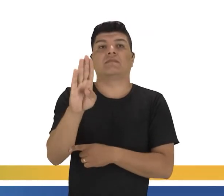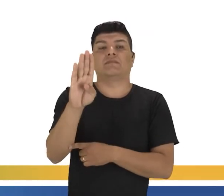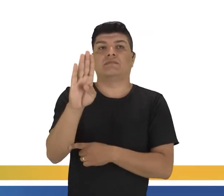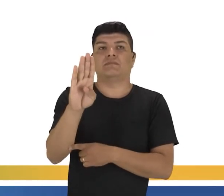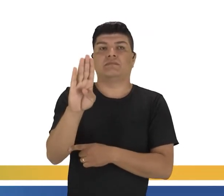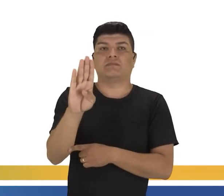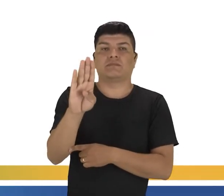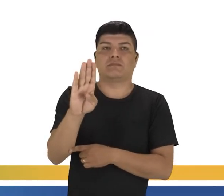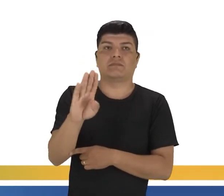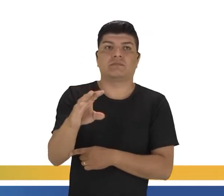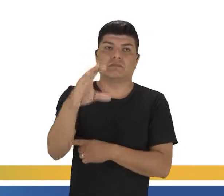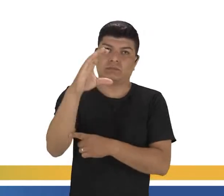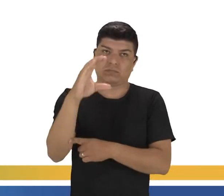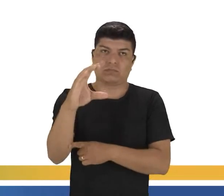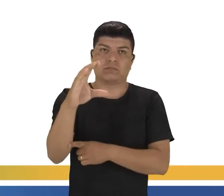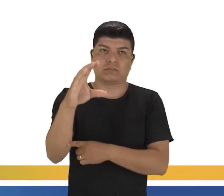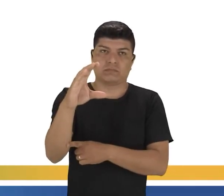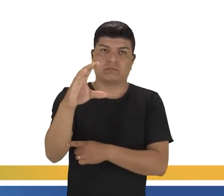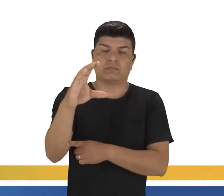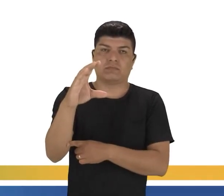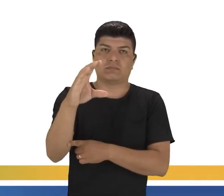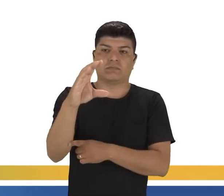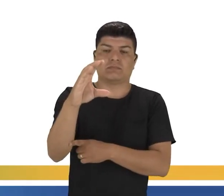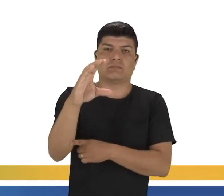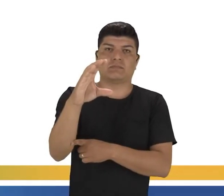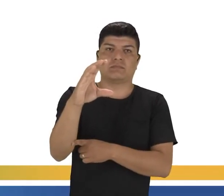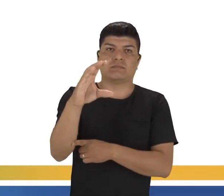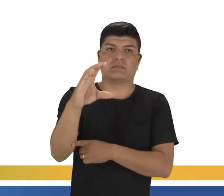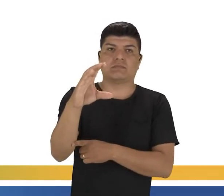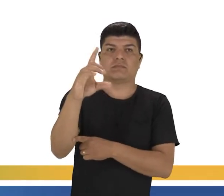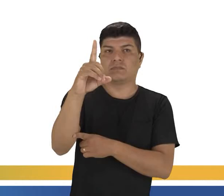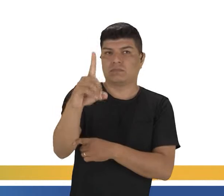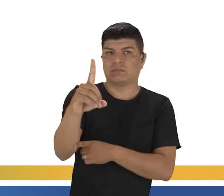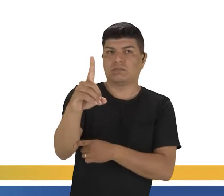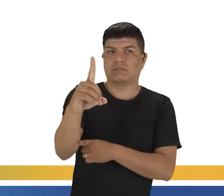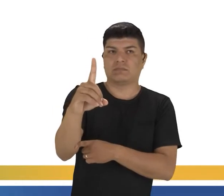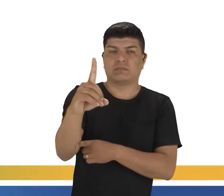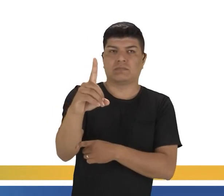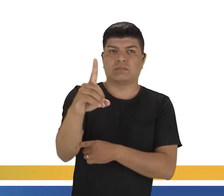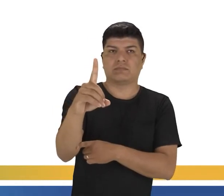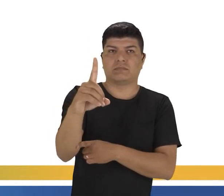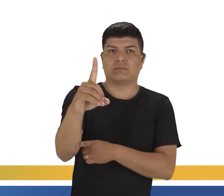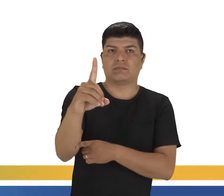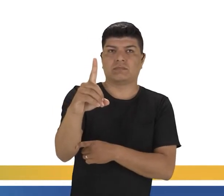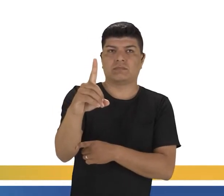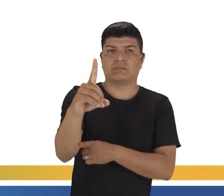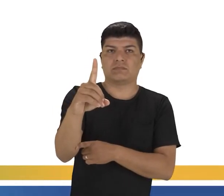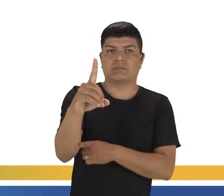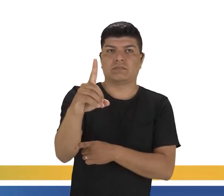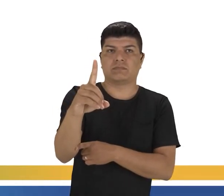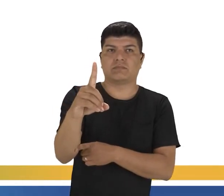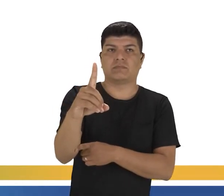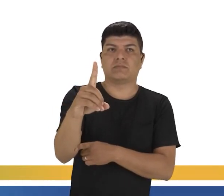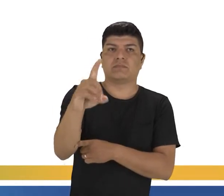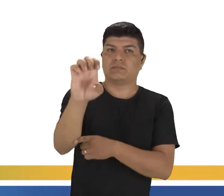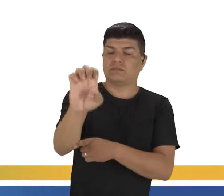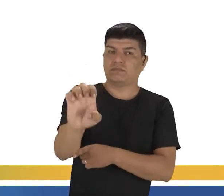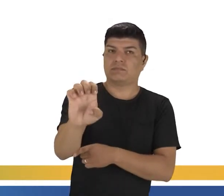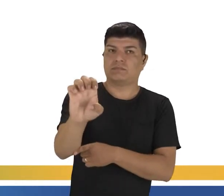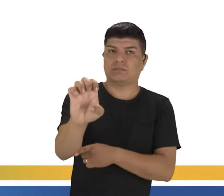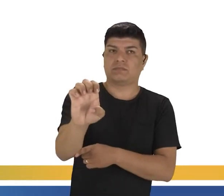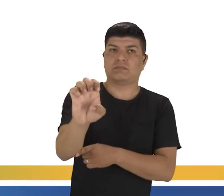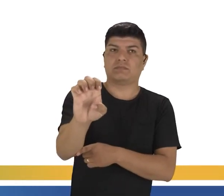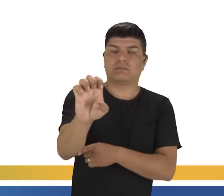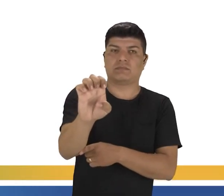síntese, duplicação. Na C, síntese, duplicação, tradução. Na D, duplicação, transcrição e tradução. E na